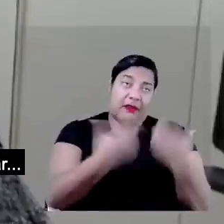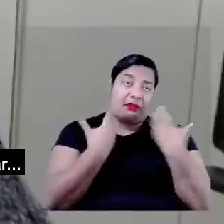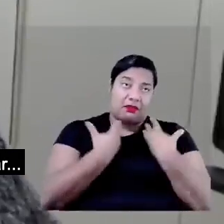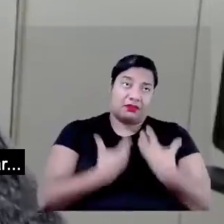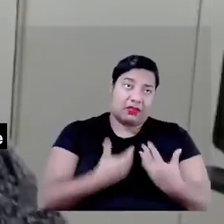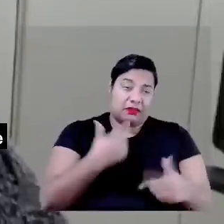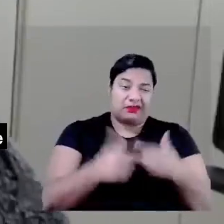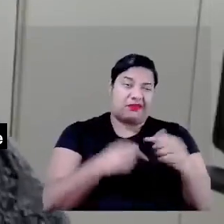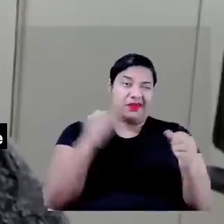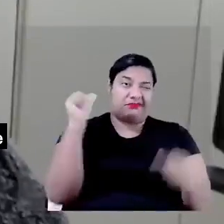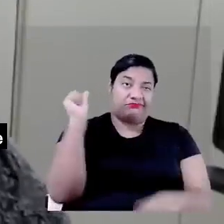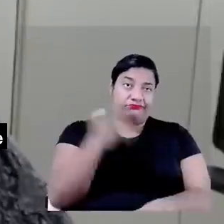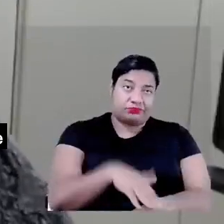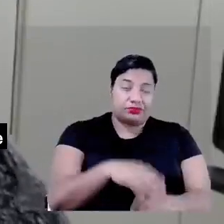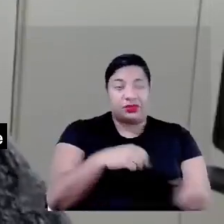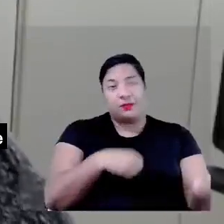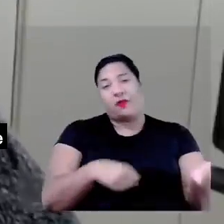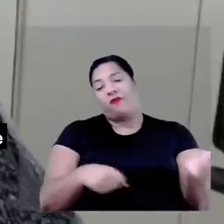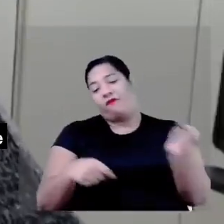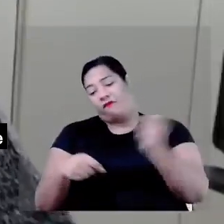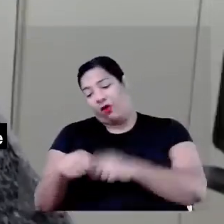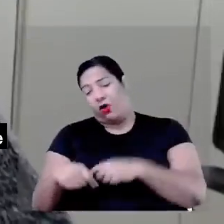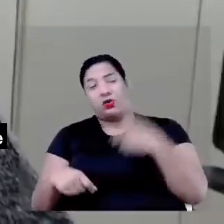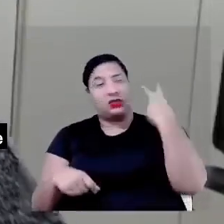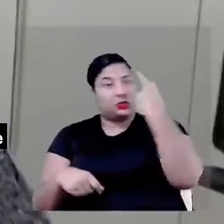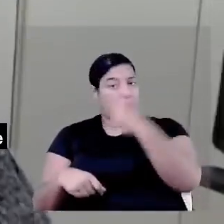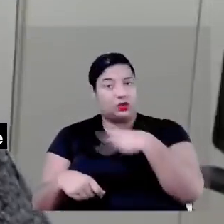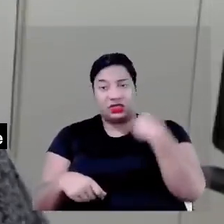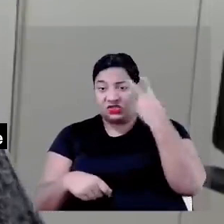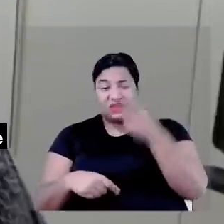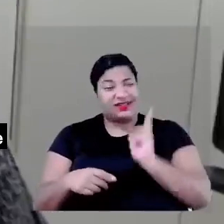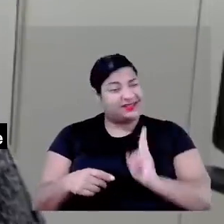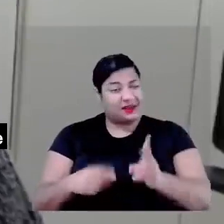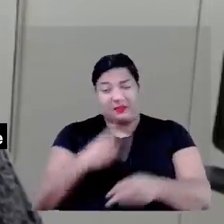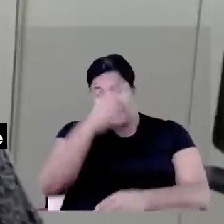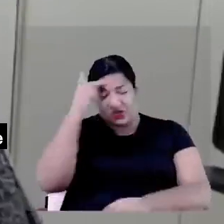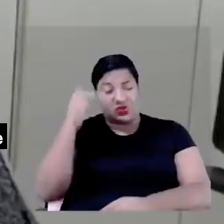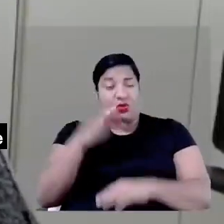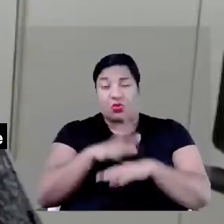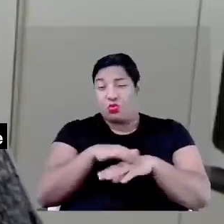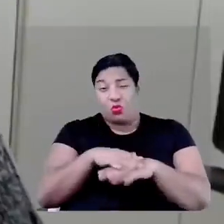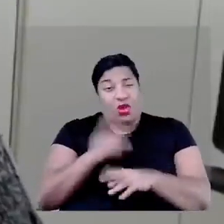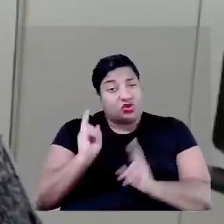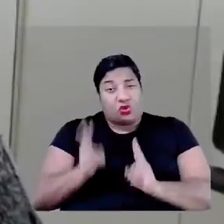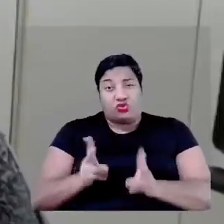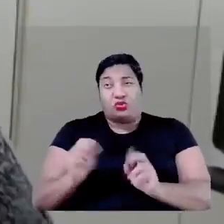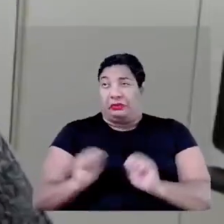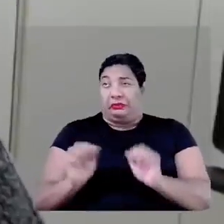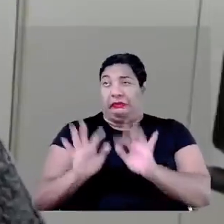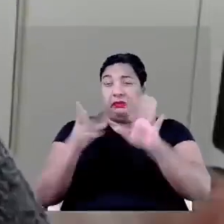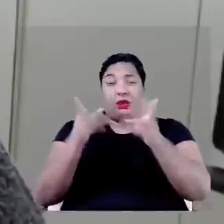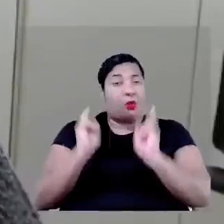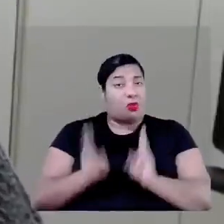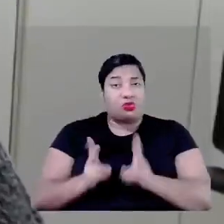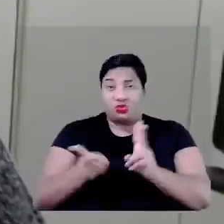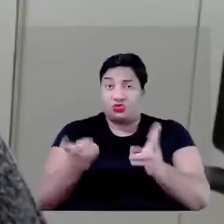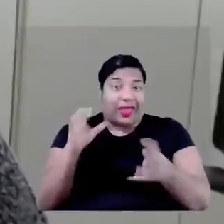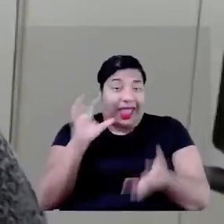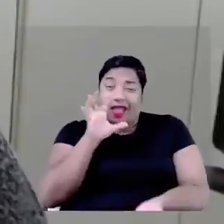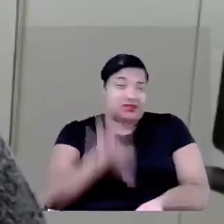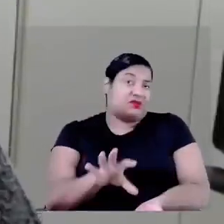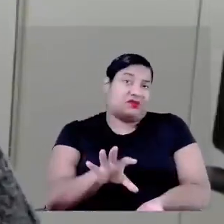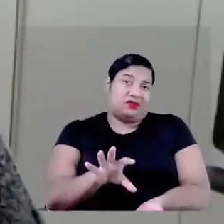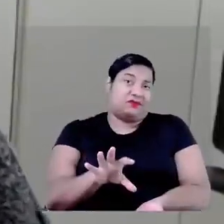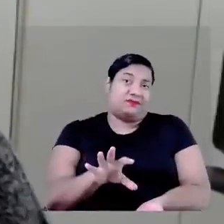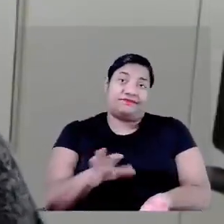2 horas para voltar. Isso assim, isso só vai servir para adoecer as pessoas e aumentar o volume de emissões. E atender aí